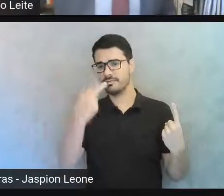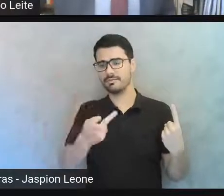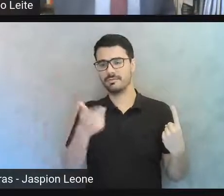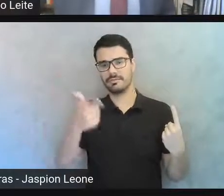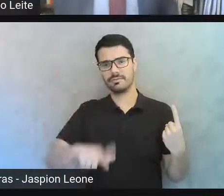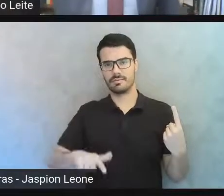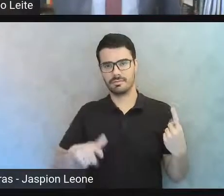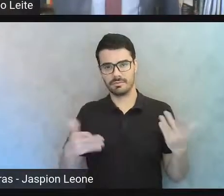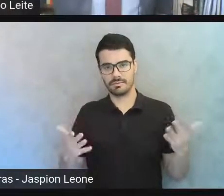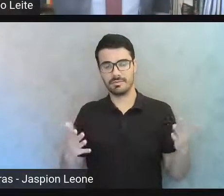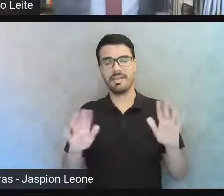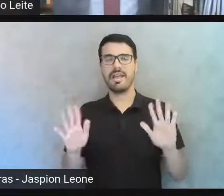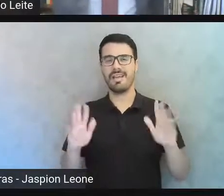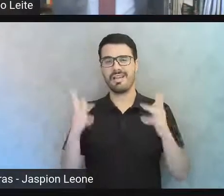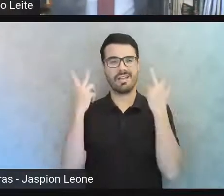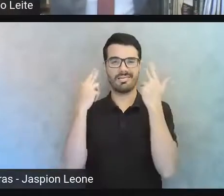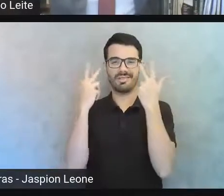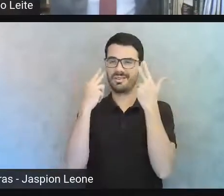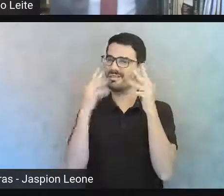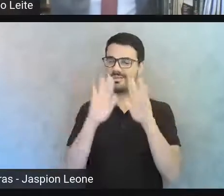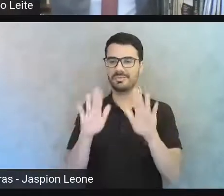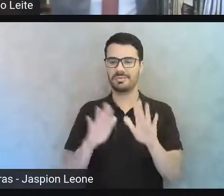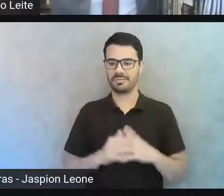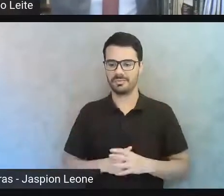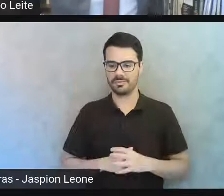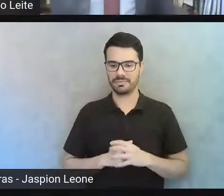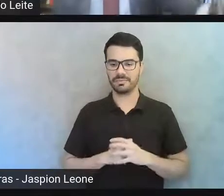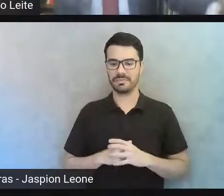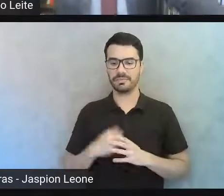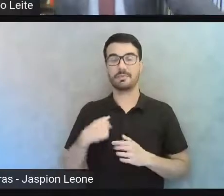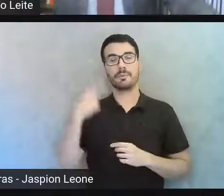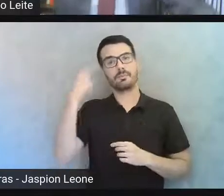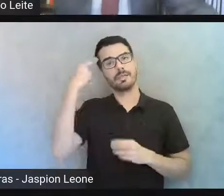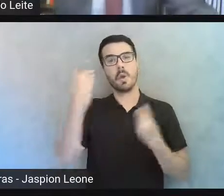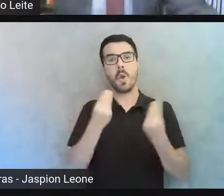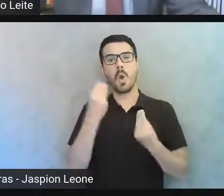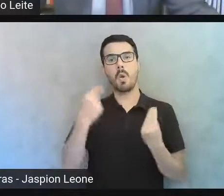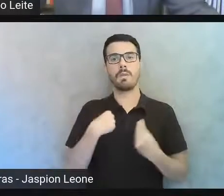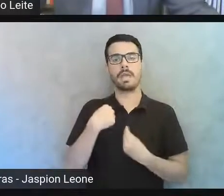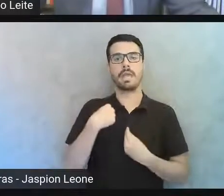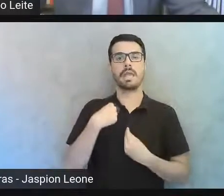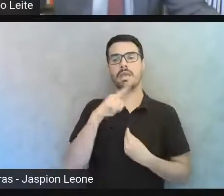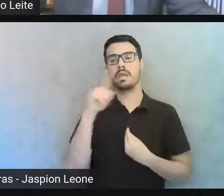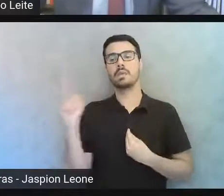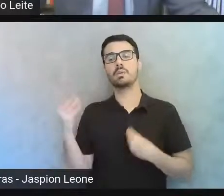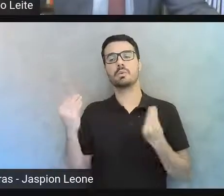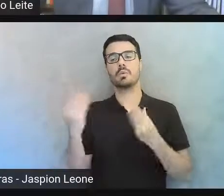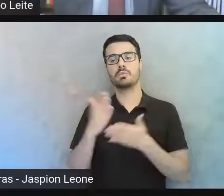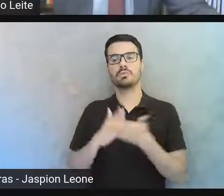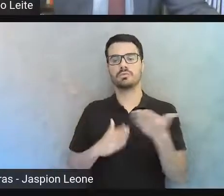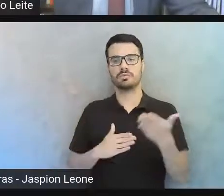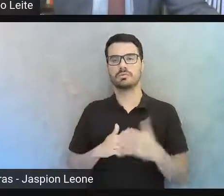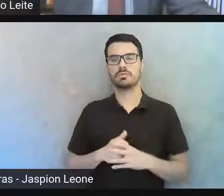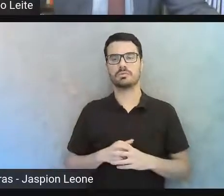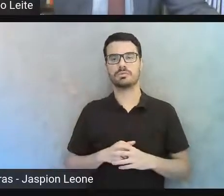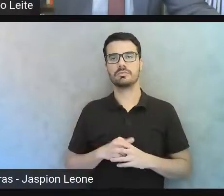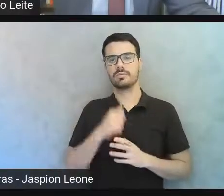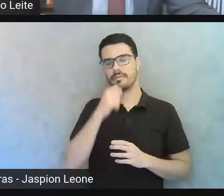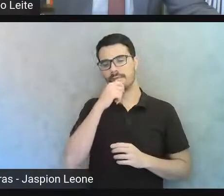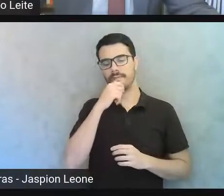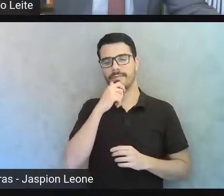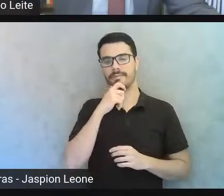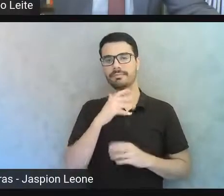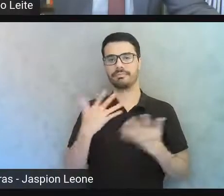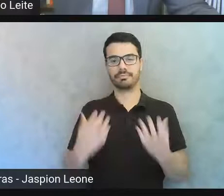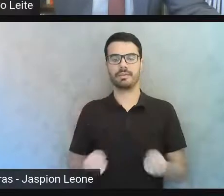Posso... Tranquilo, deu para anotar. Eu estava pensando assim só entre eu e o Caraza. Perfeito. Mas, enfim, vamos